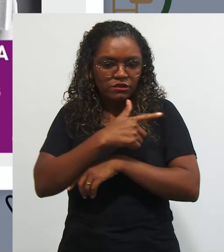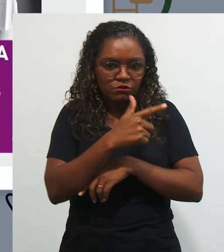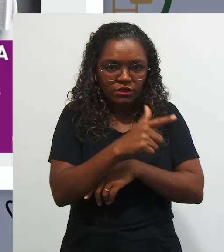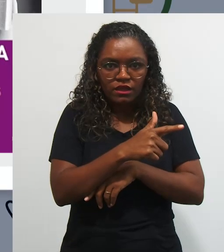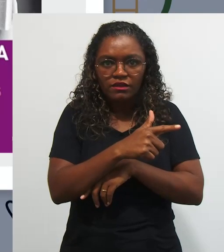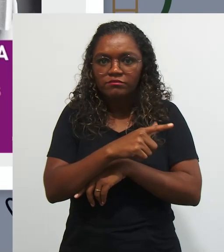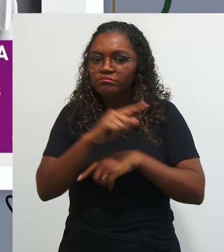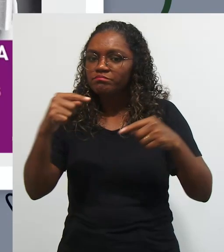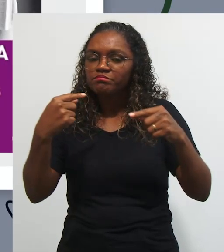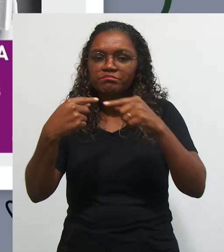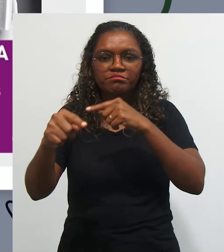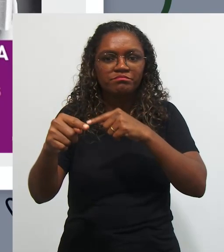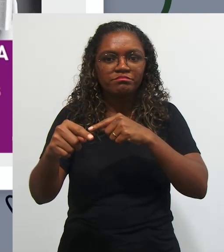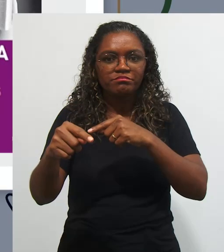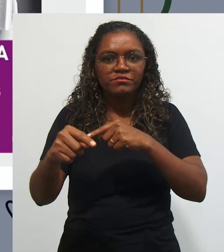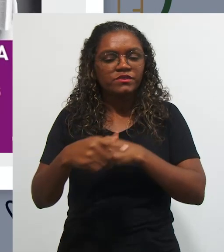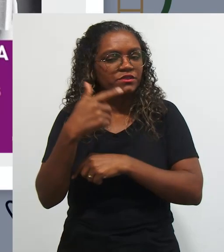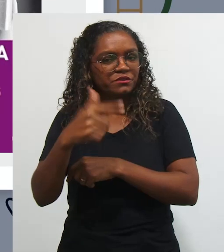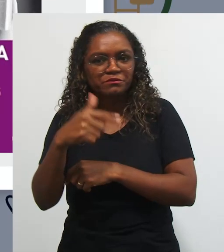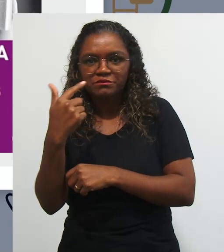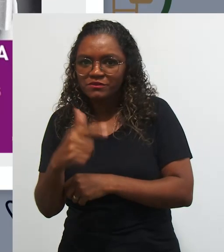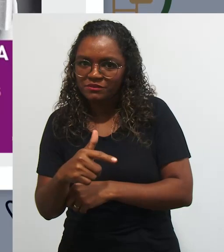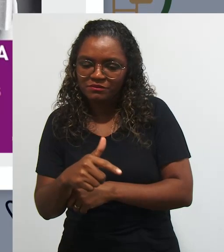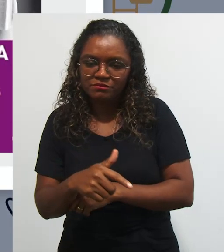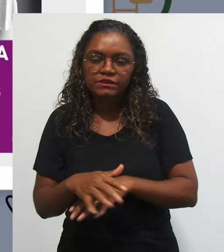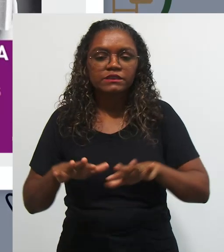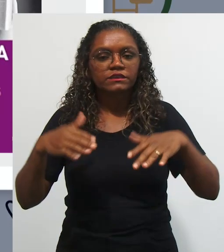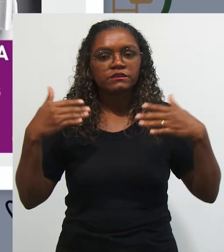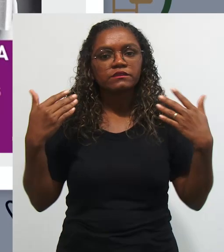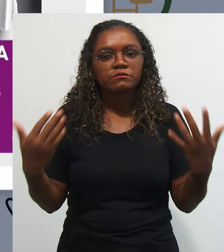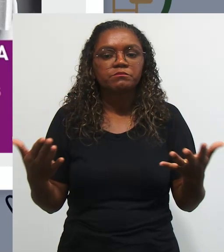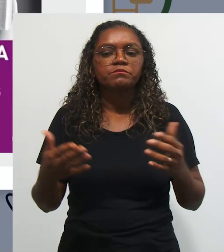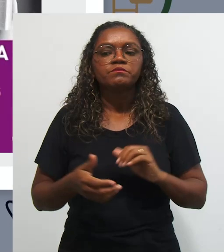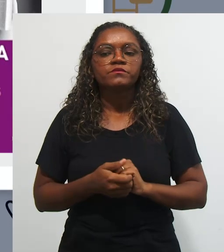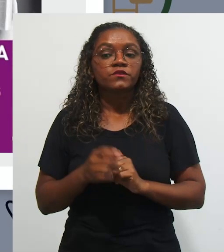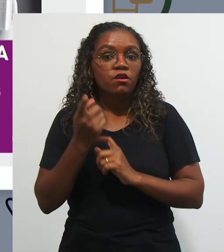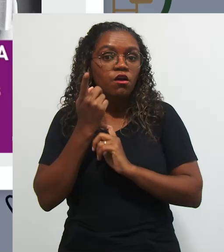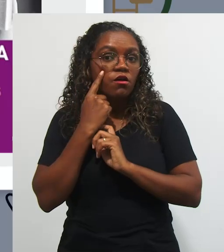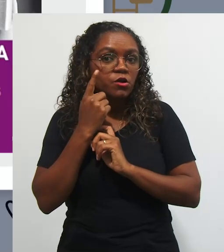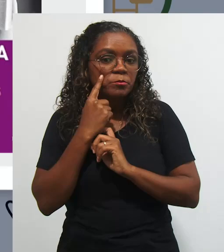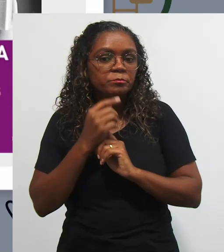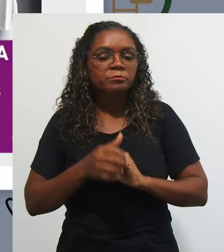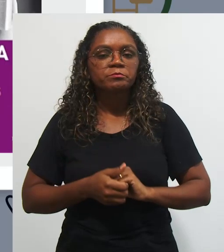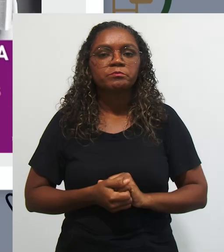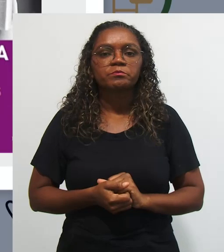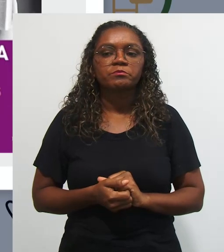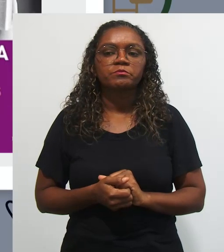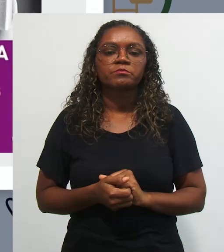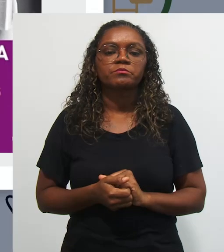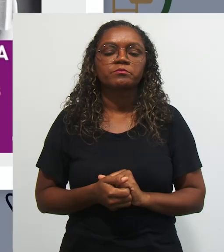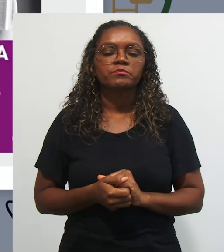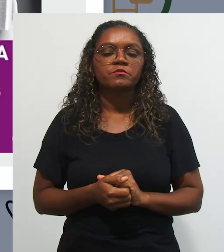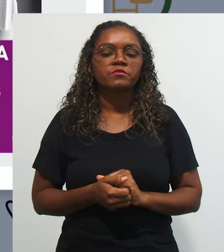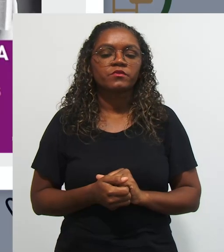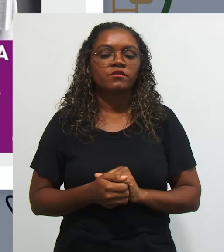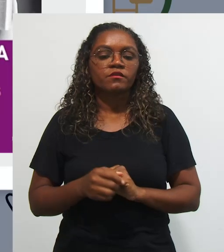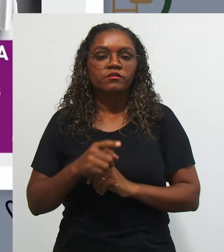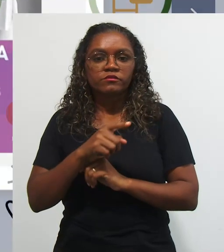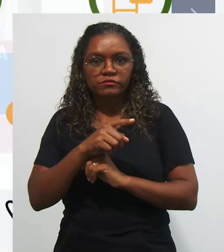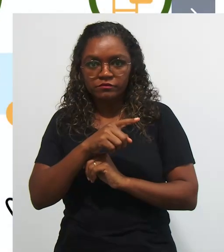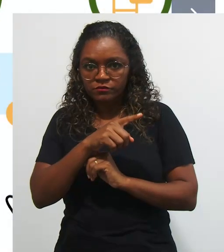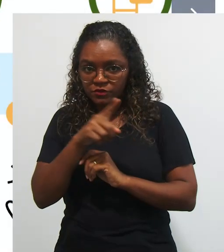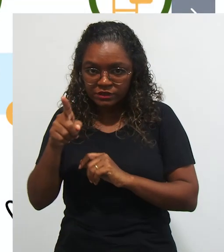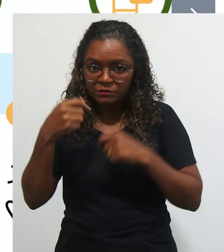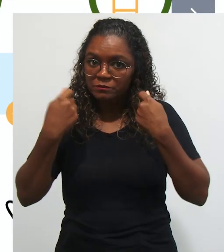pesquisa sem ensino. Então, não, olha, tarefinha de casa. Tarefinha de casa não. É